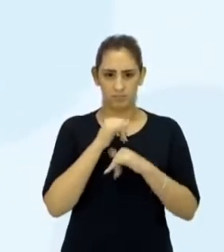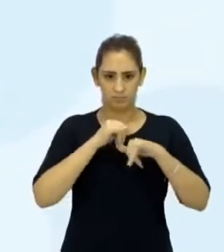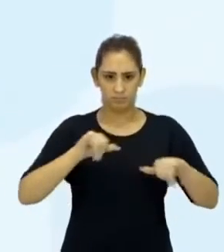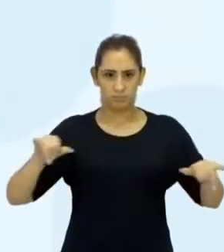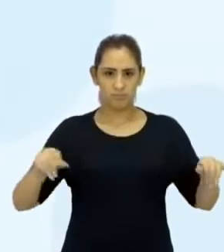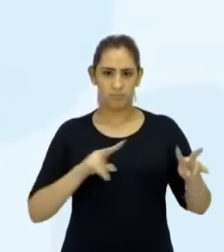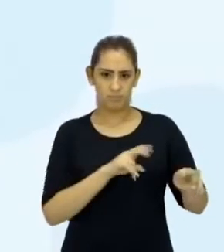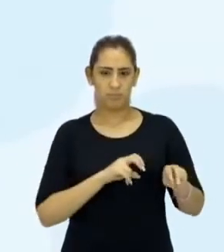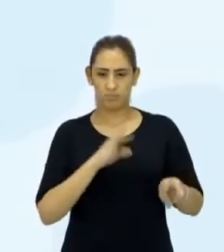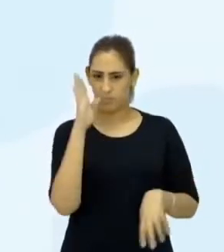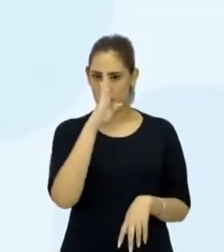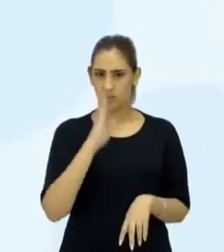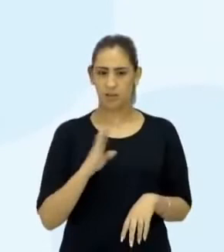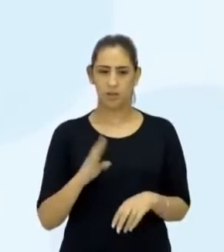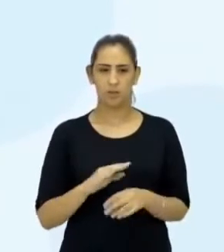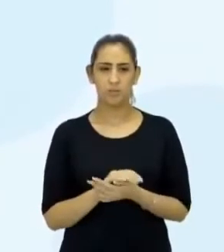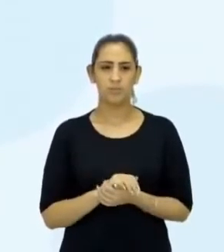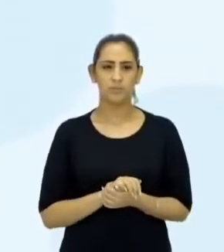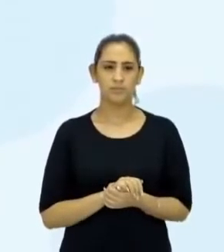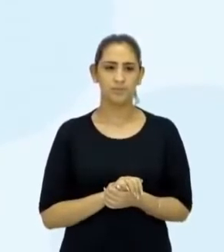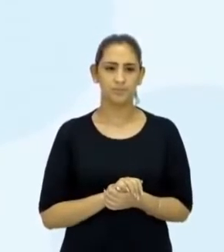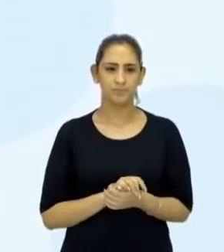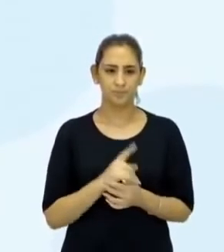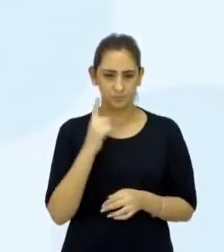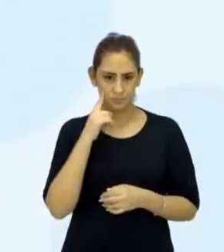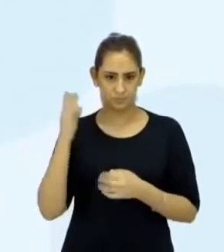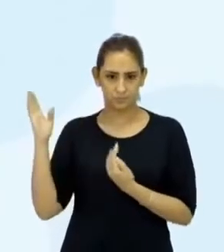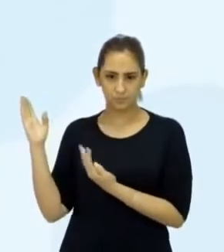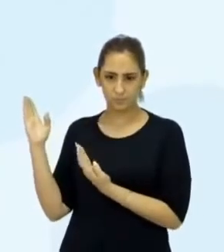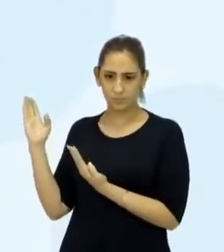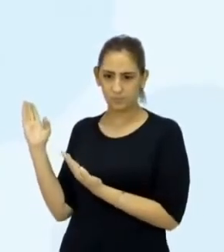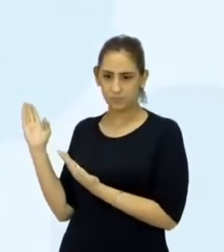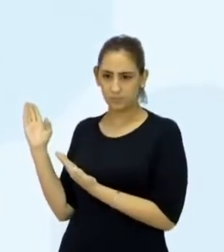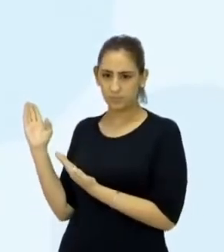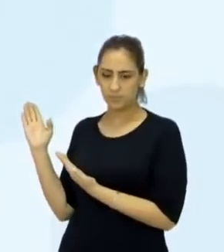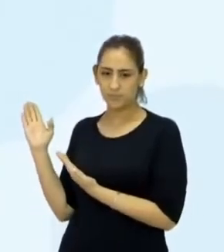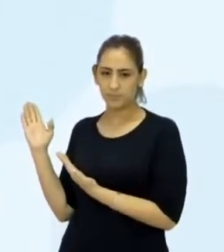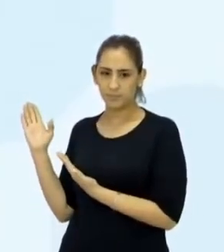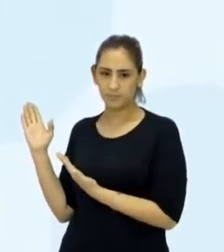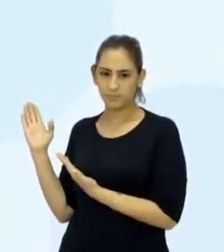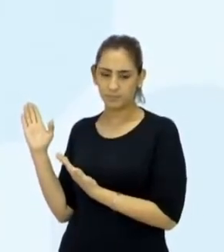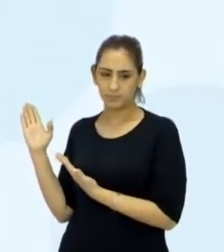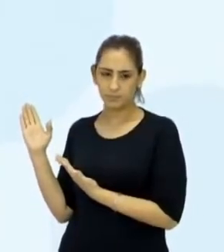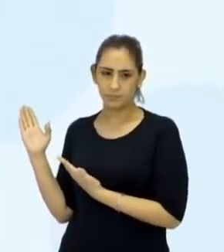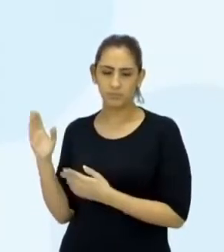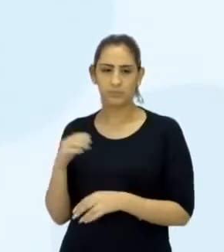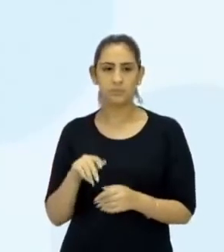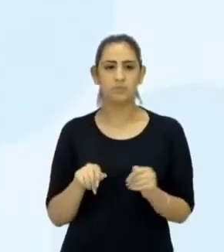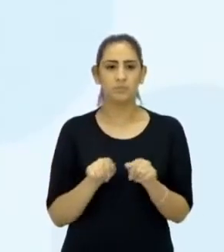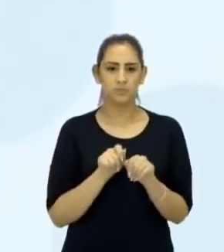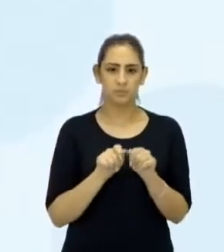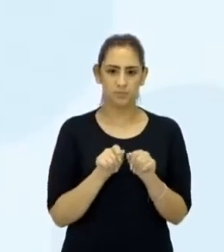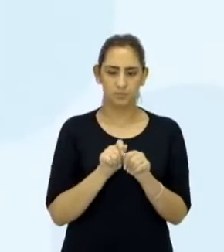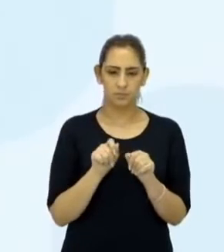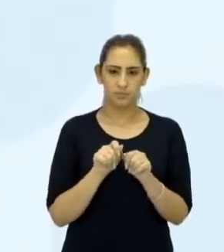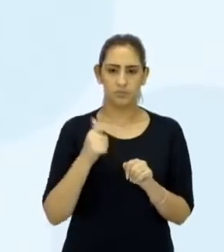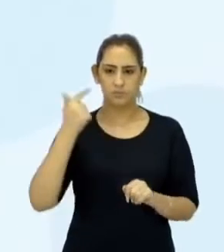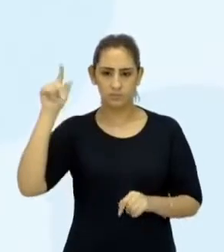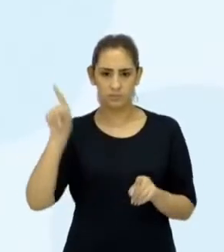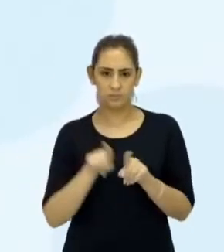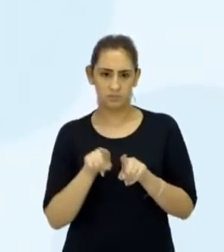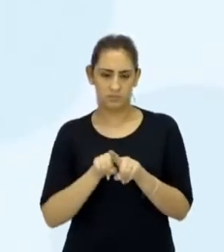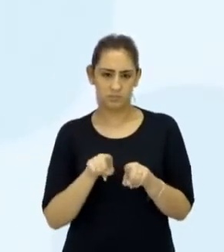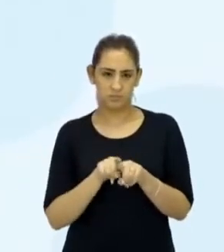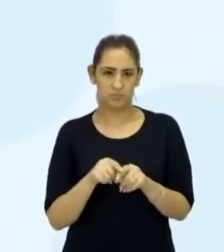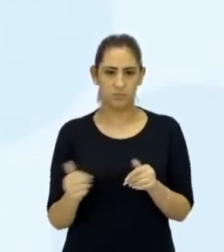de modernização das cadeias produtivas do agronegócio fizeram com que os elos anteriores e